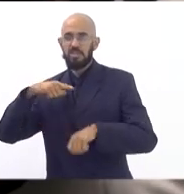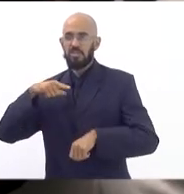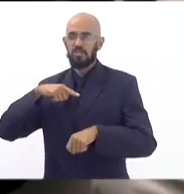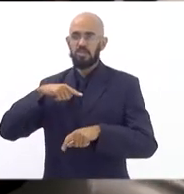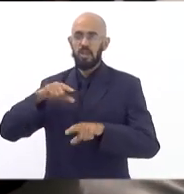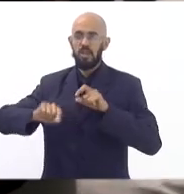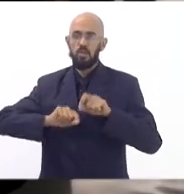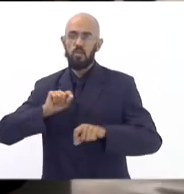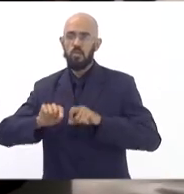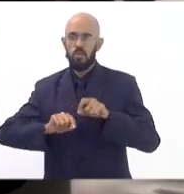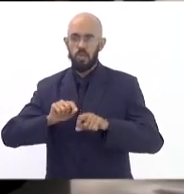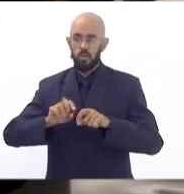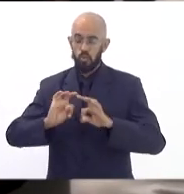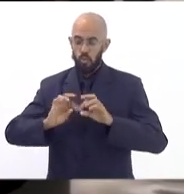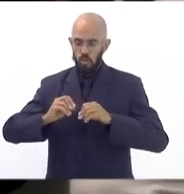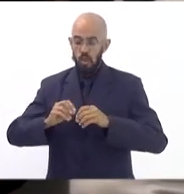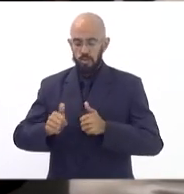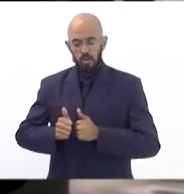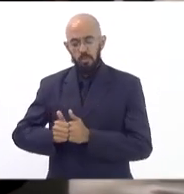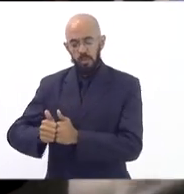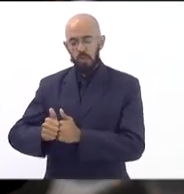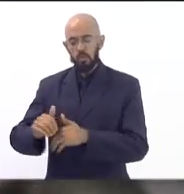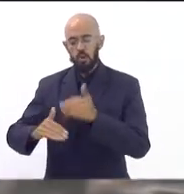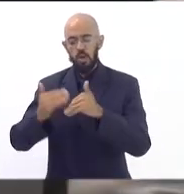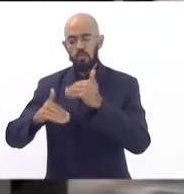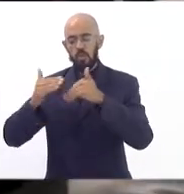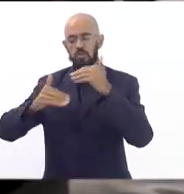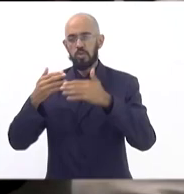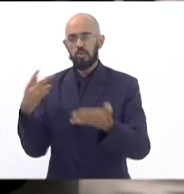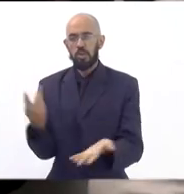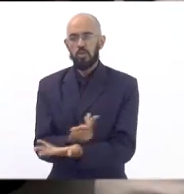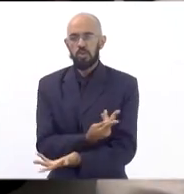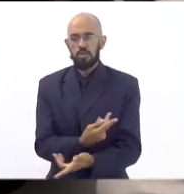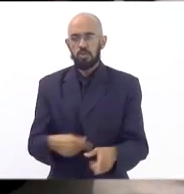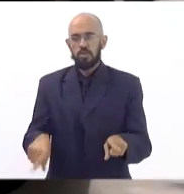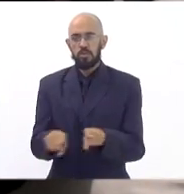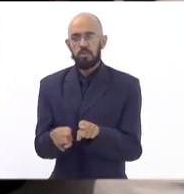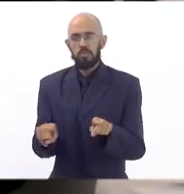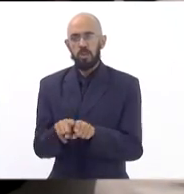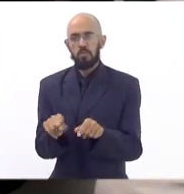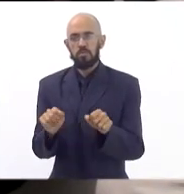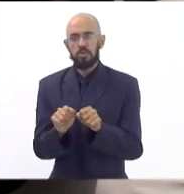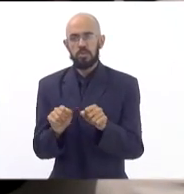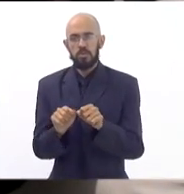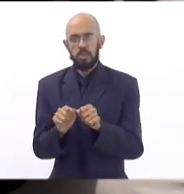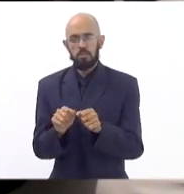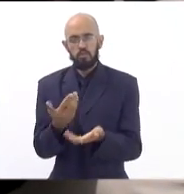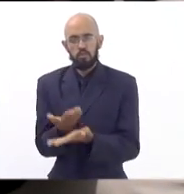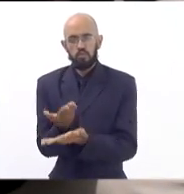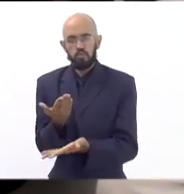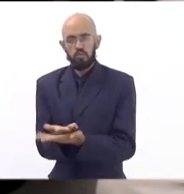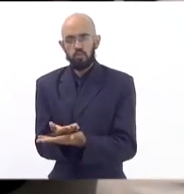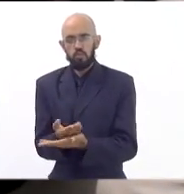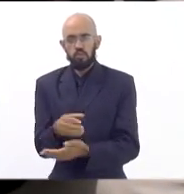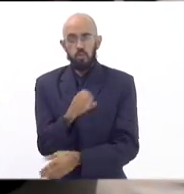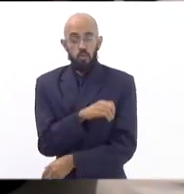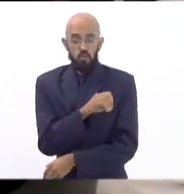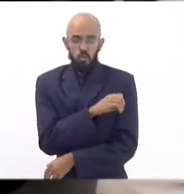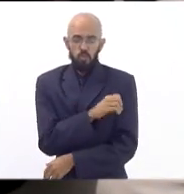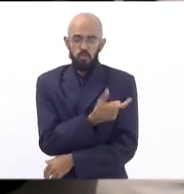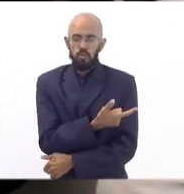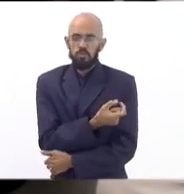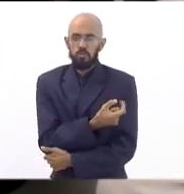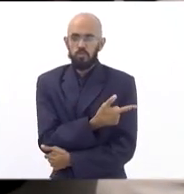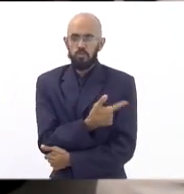todas toda a evolução do que tem acontecido inclusive já elaboramos no âmbito da cata dois estudos um em outubro de dois mil e